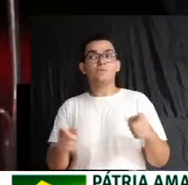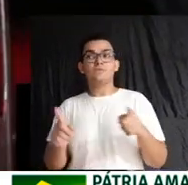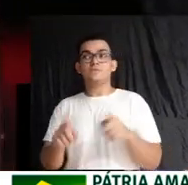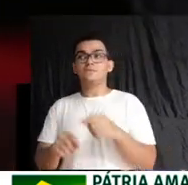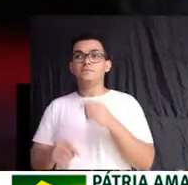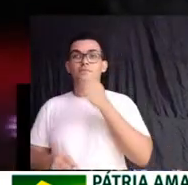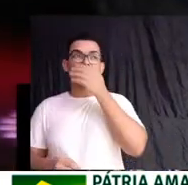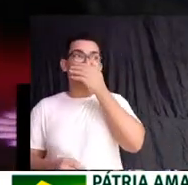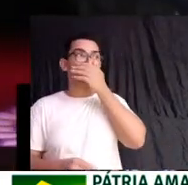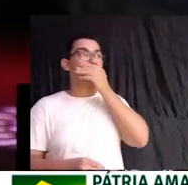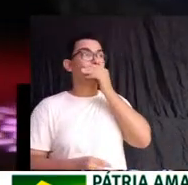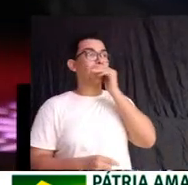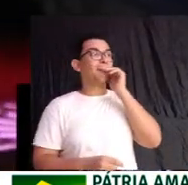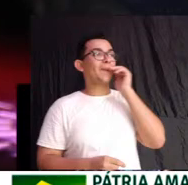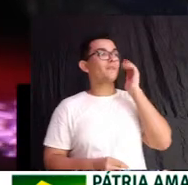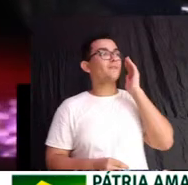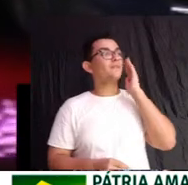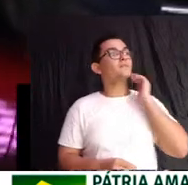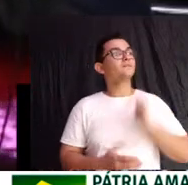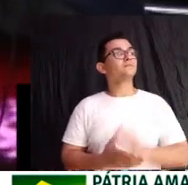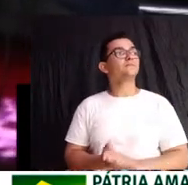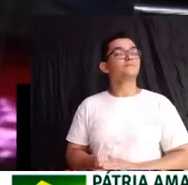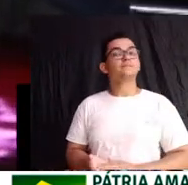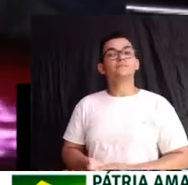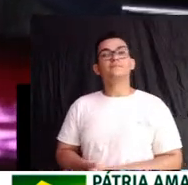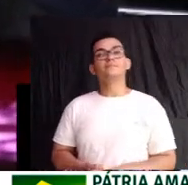Tá vendo por que é bom andar bem acompanhada?